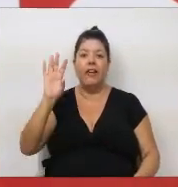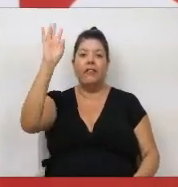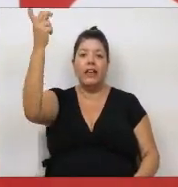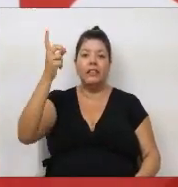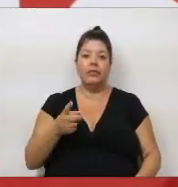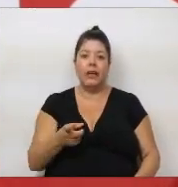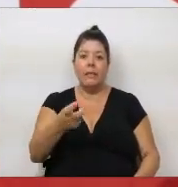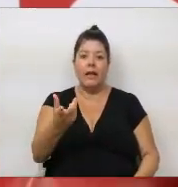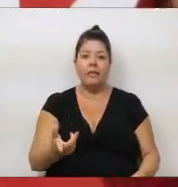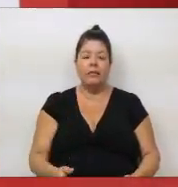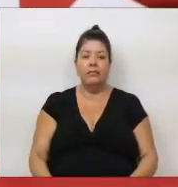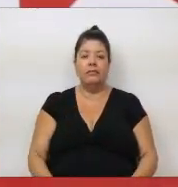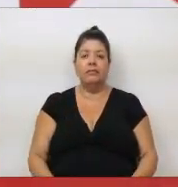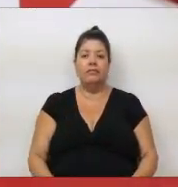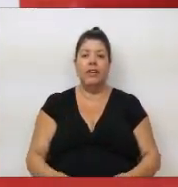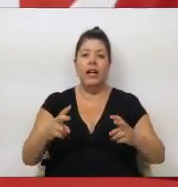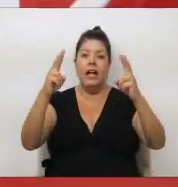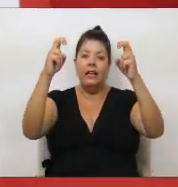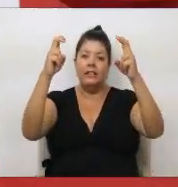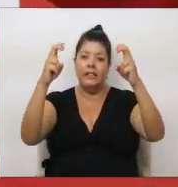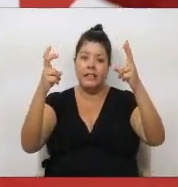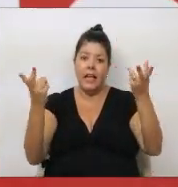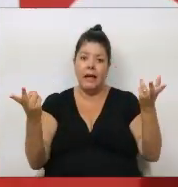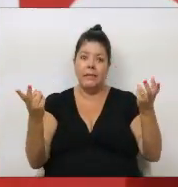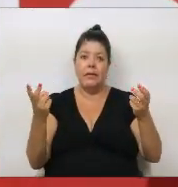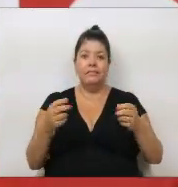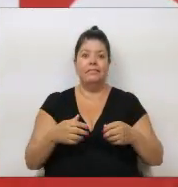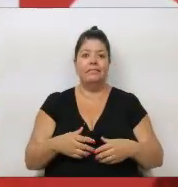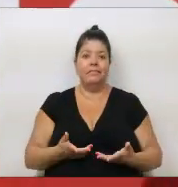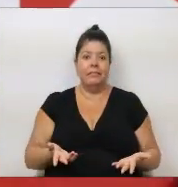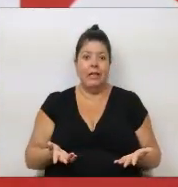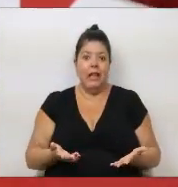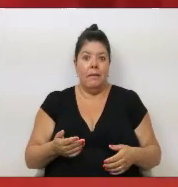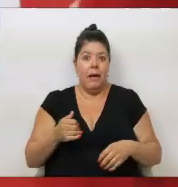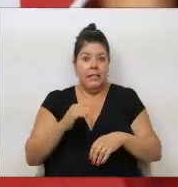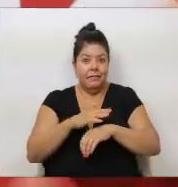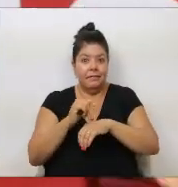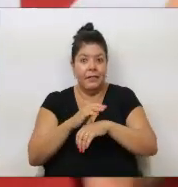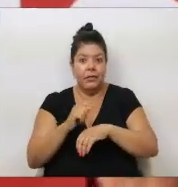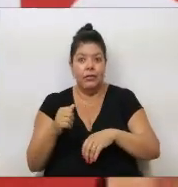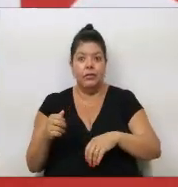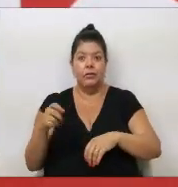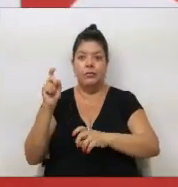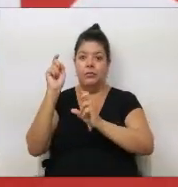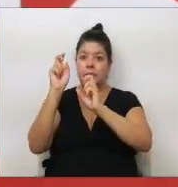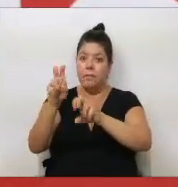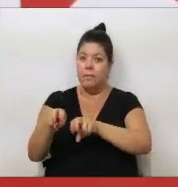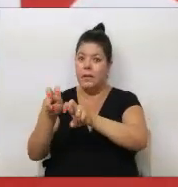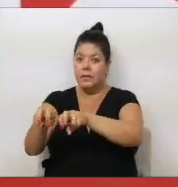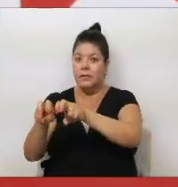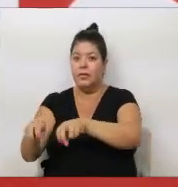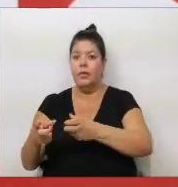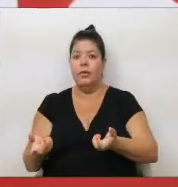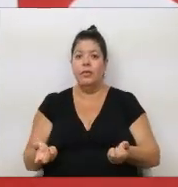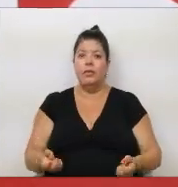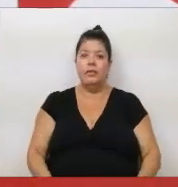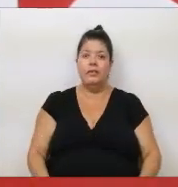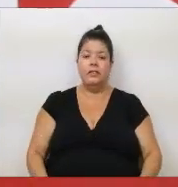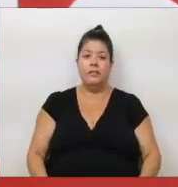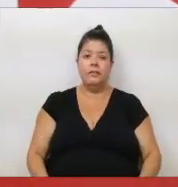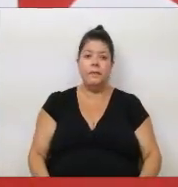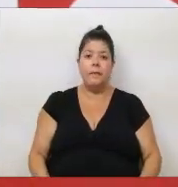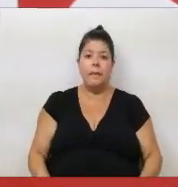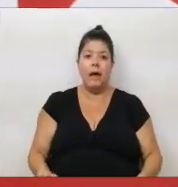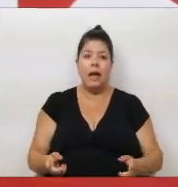camarão. A gente sabe que esse tema das feiras é um pouco mais delicado para os pescadores e tudo mais. A gente sabe que a infraestrutura